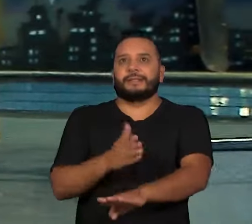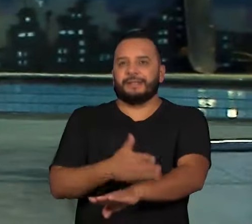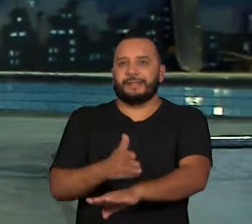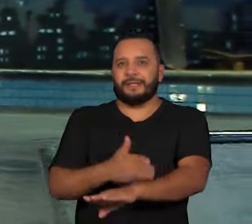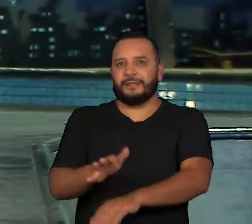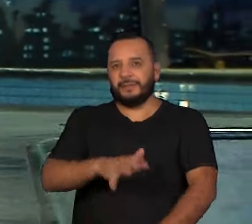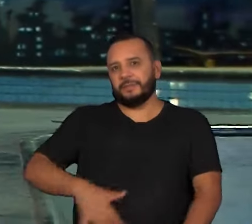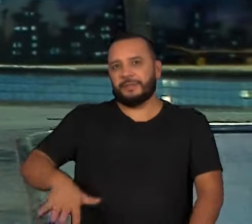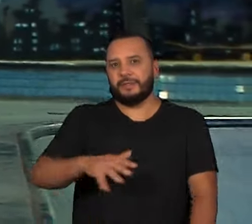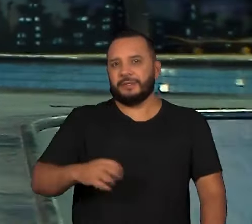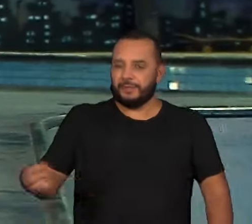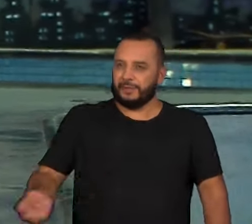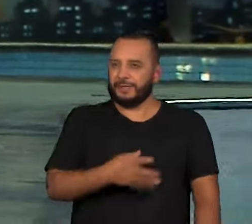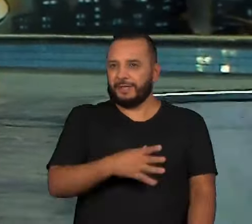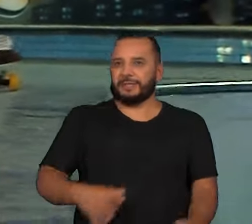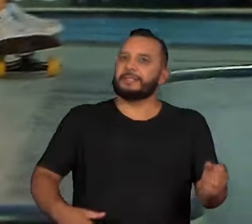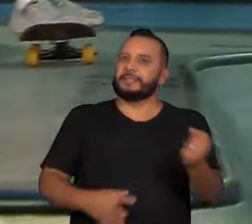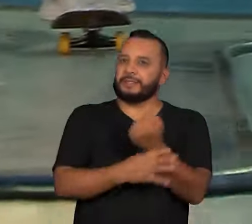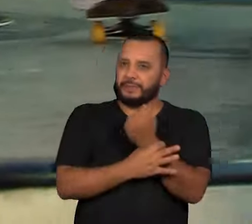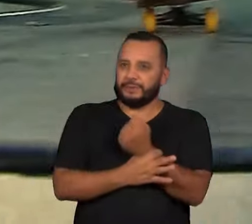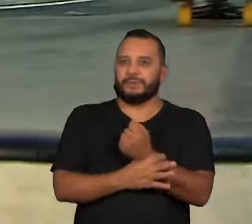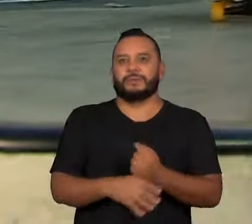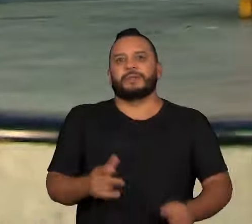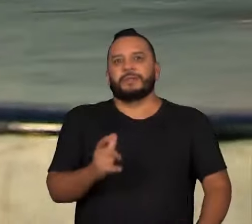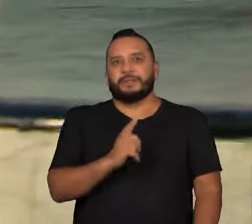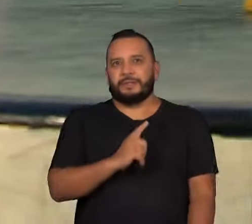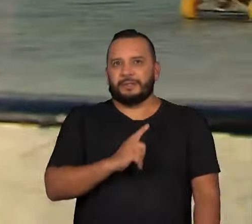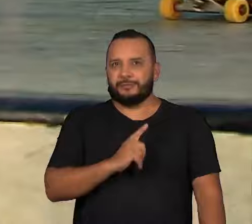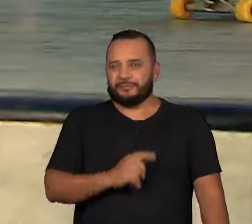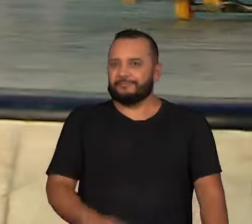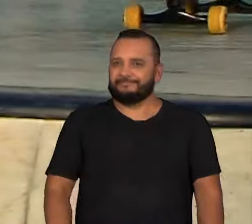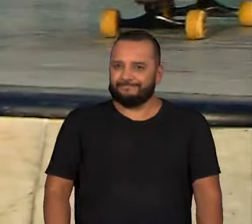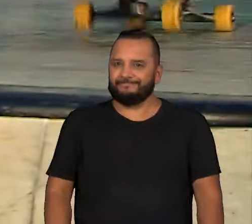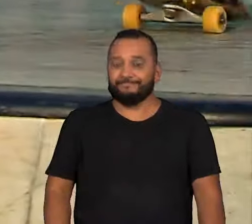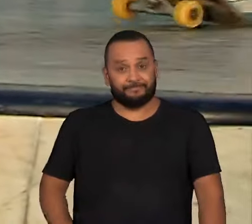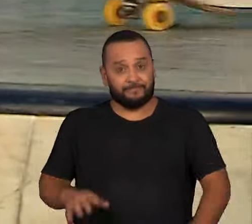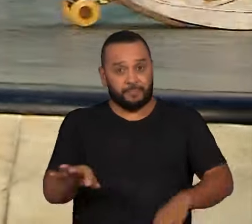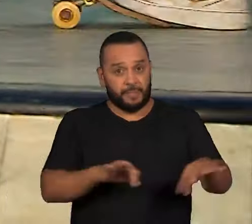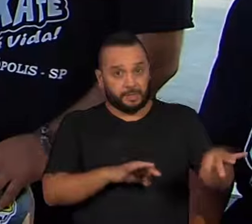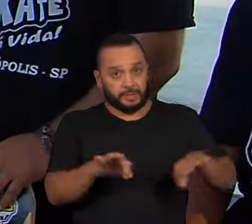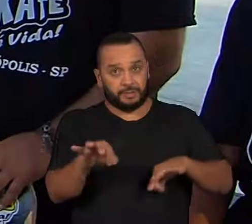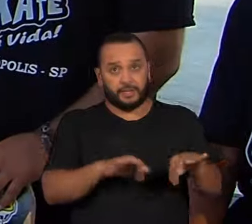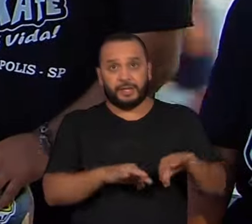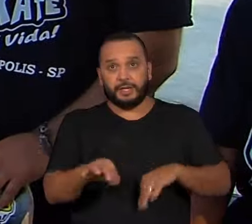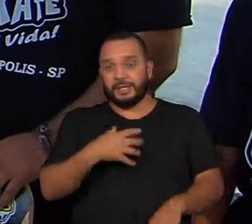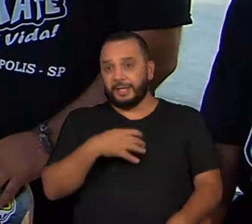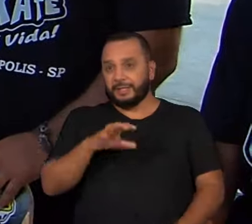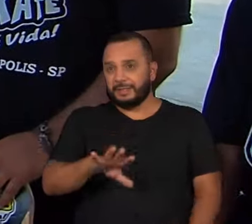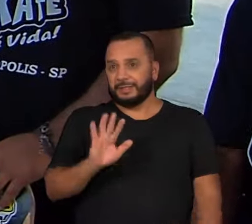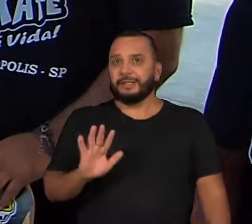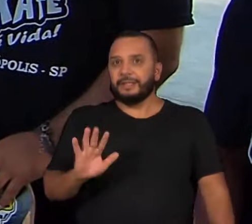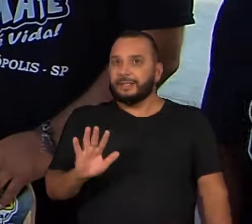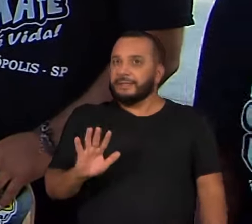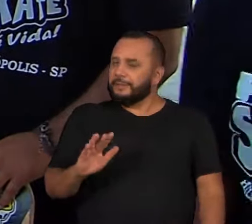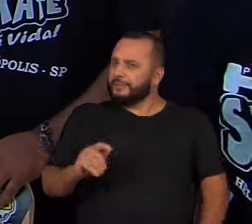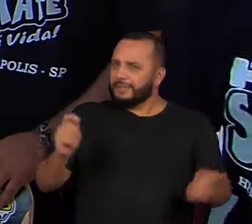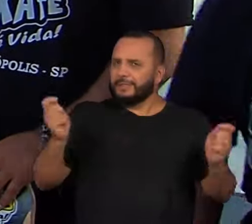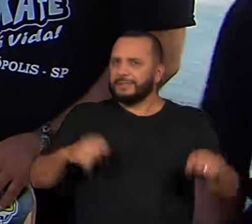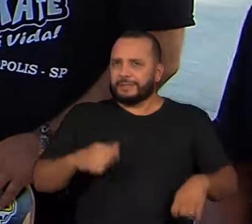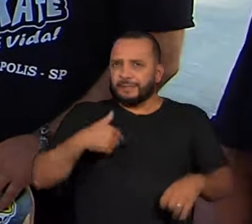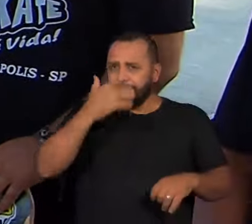ambiente moderno e seguro. A pista foi planejada para isso, para elevar o nível não só para